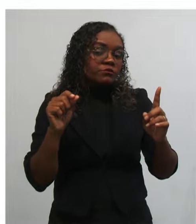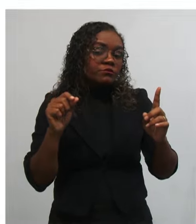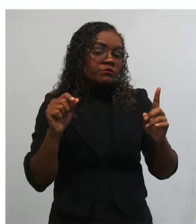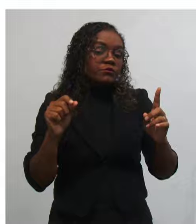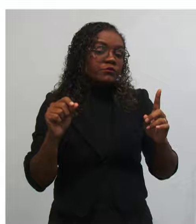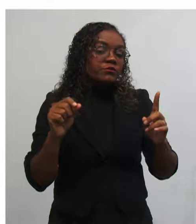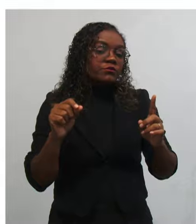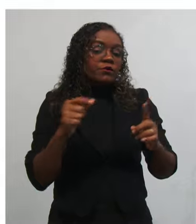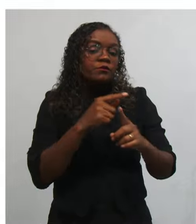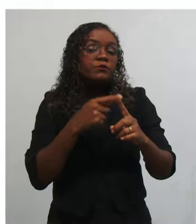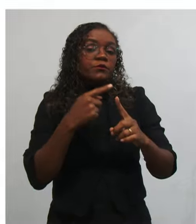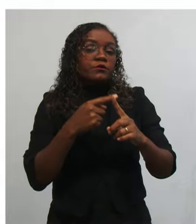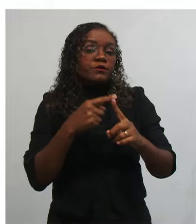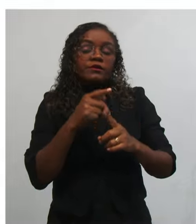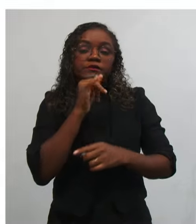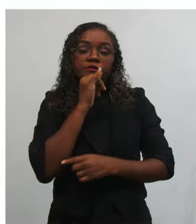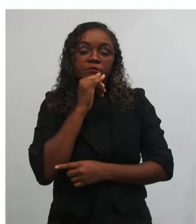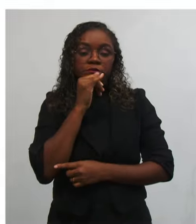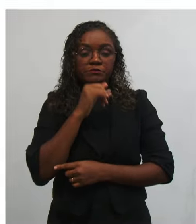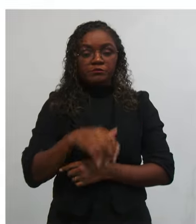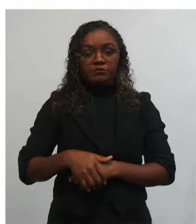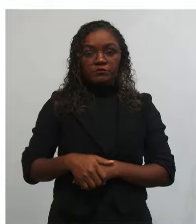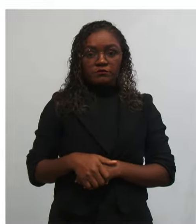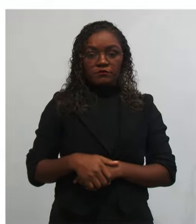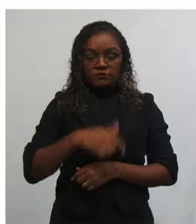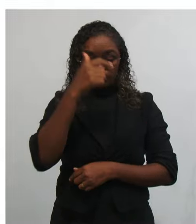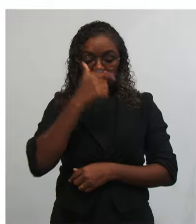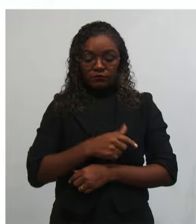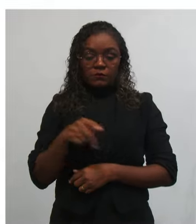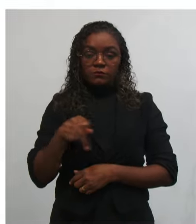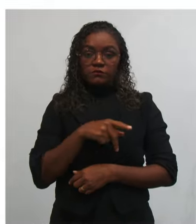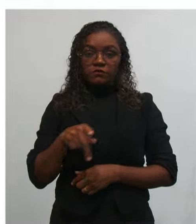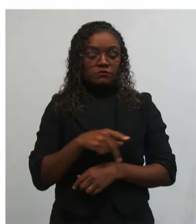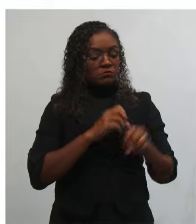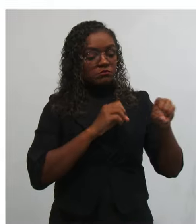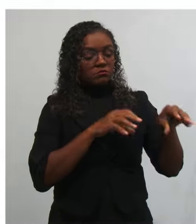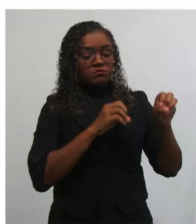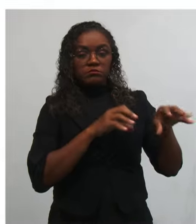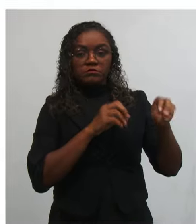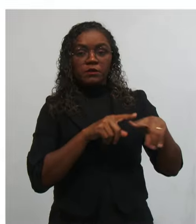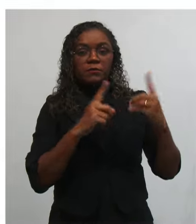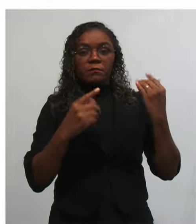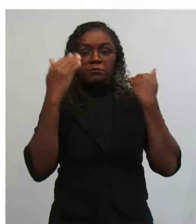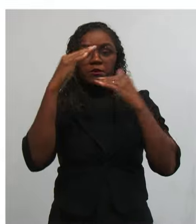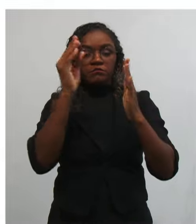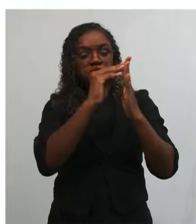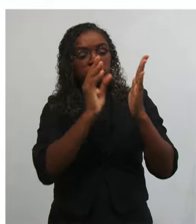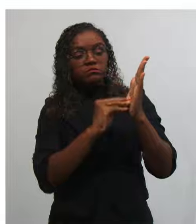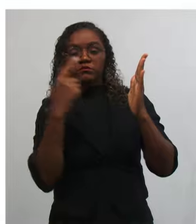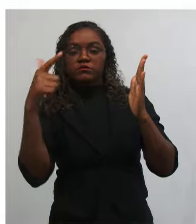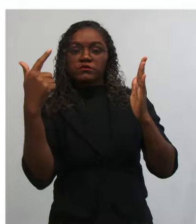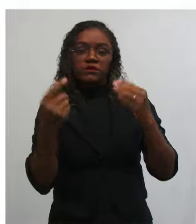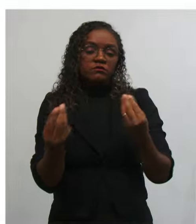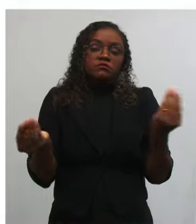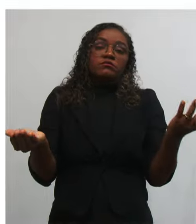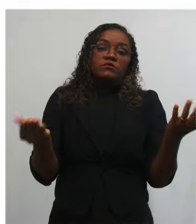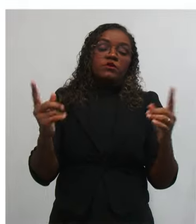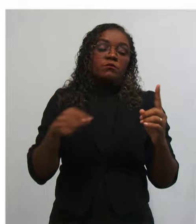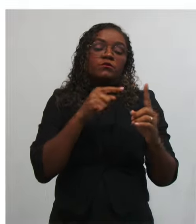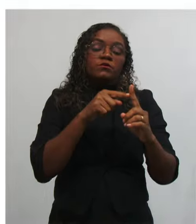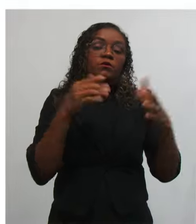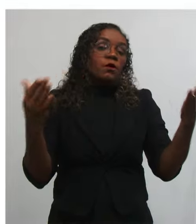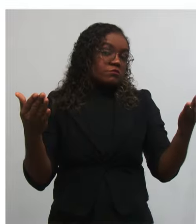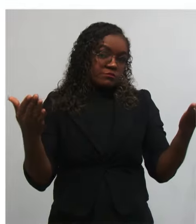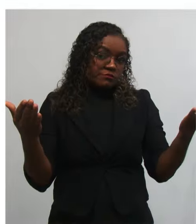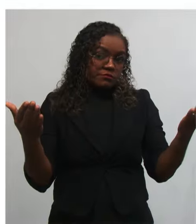razão haveria para o educando o educador orientar Os estudantes a se dedicar no estudo Por que que você como professor